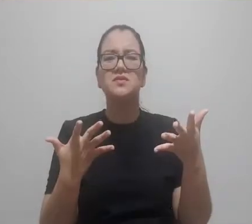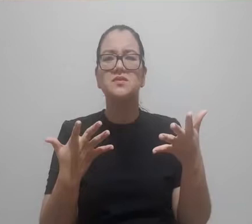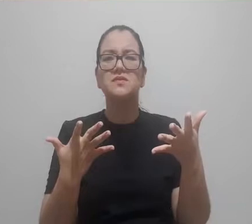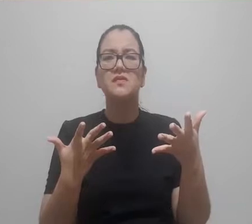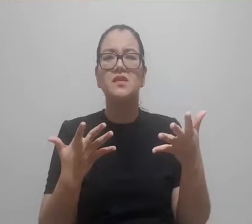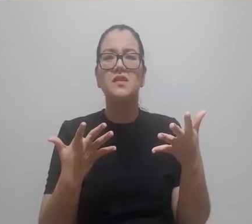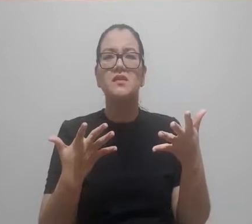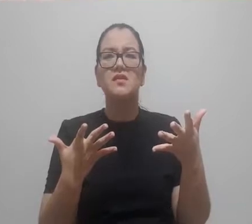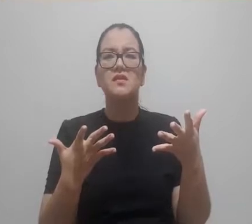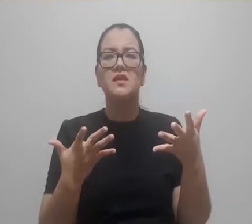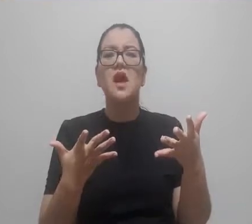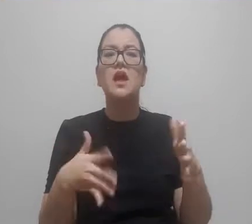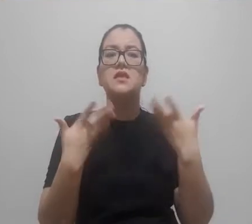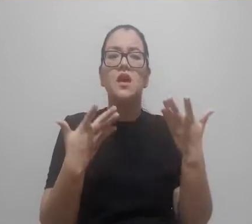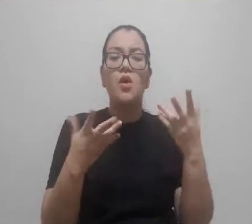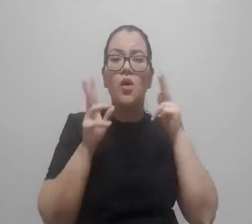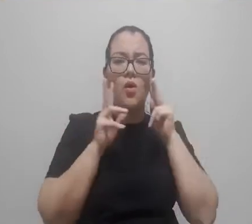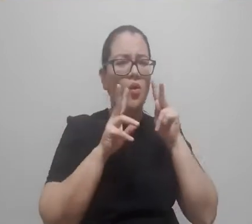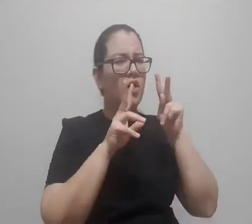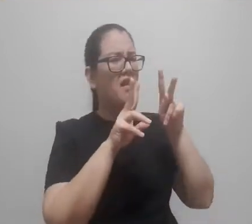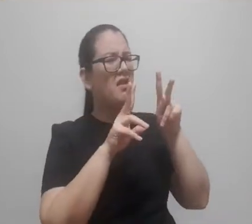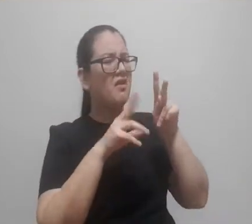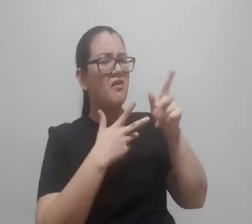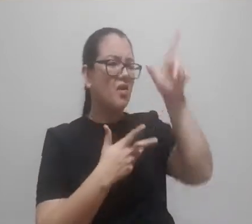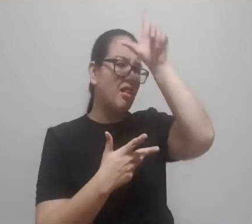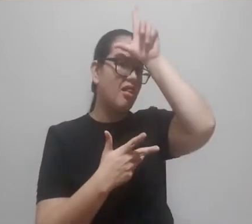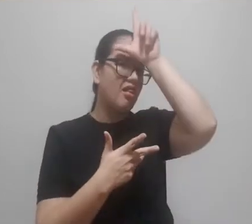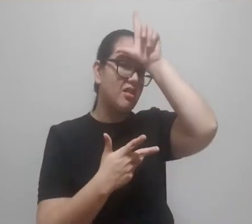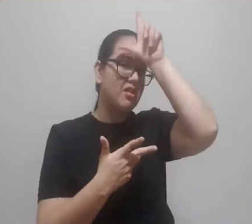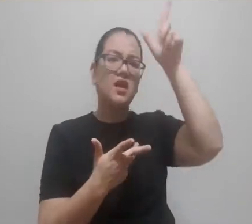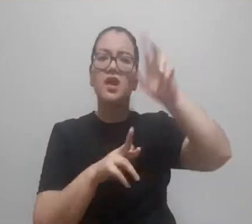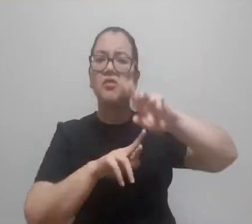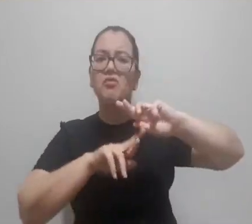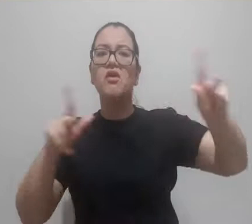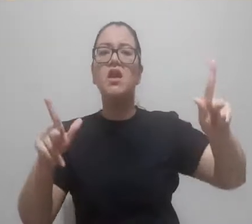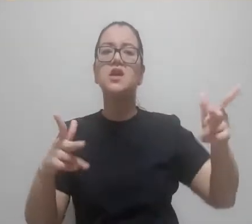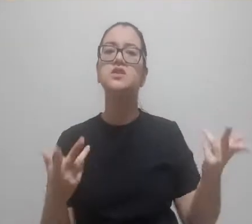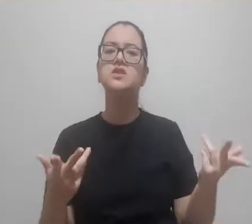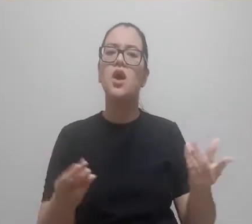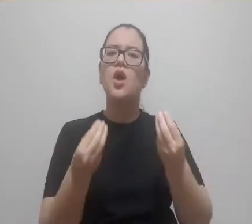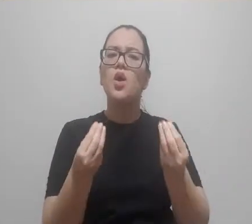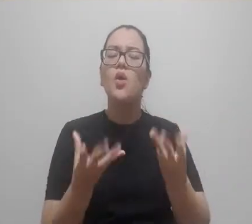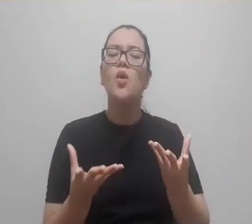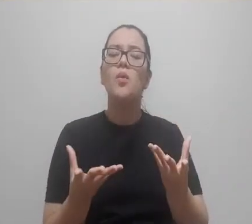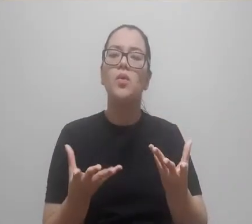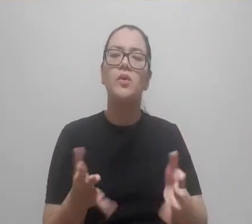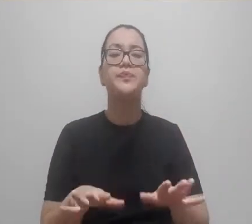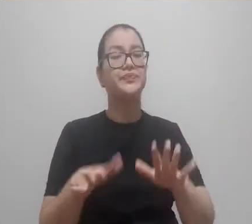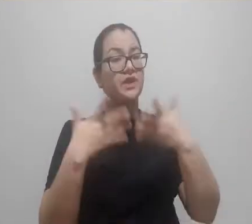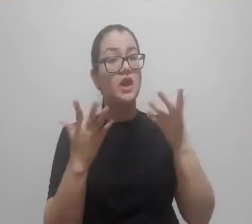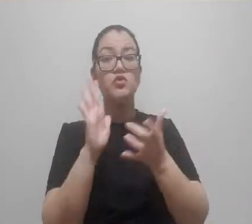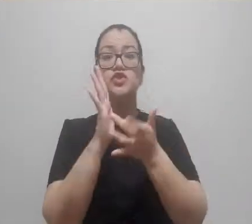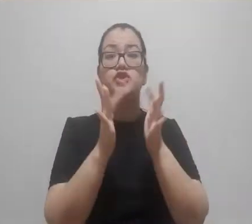percebiam isso na vida dos líderes que elas tinham, que eram os escribas e fariseus. Então Jesus criticava seus